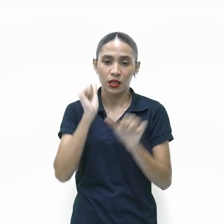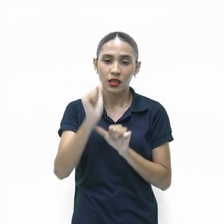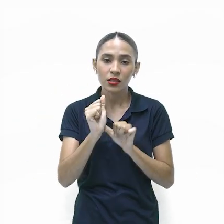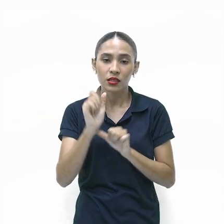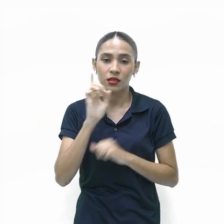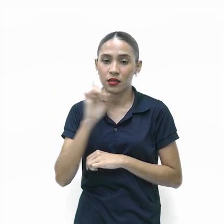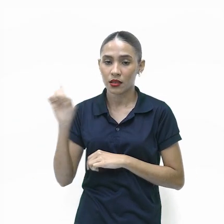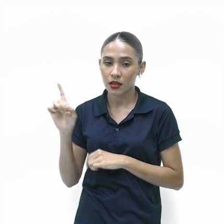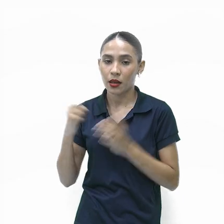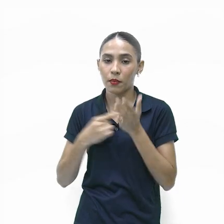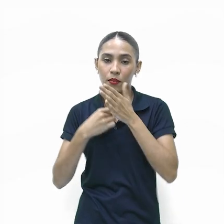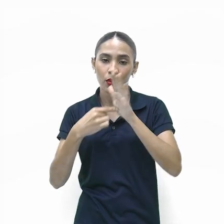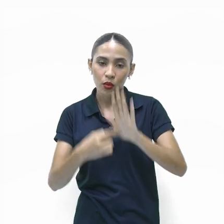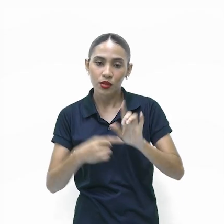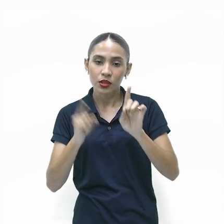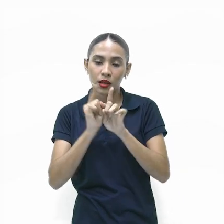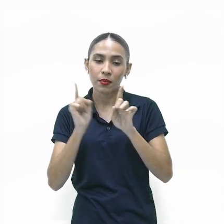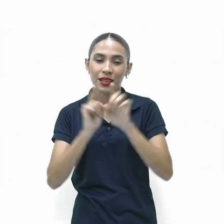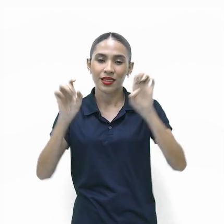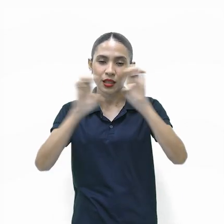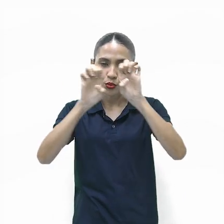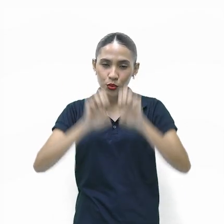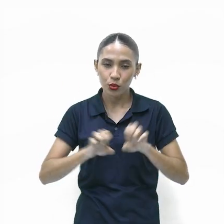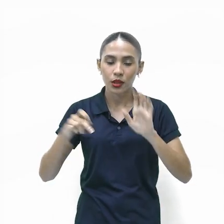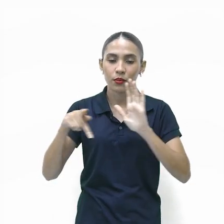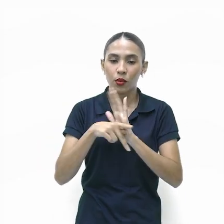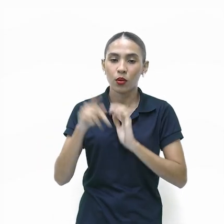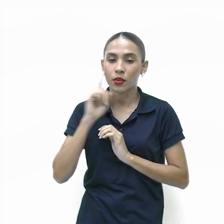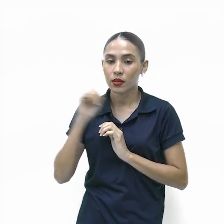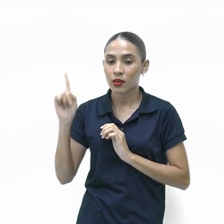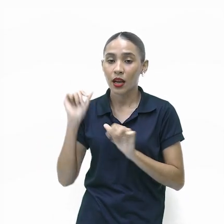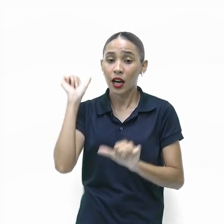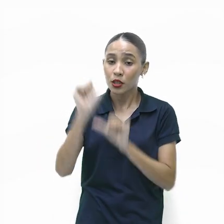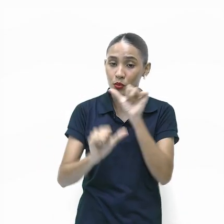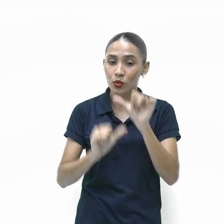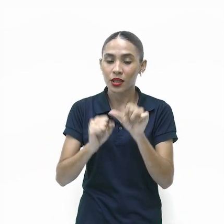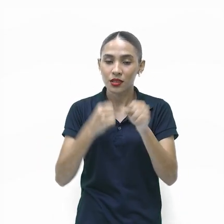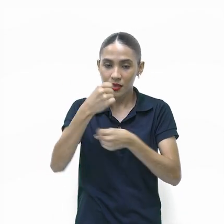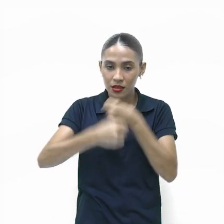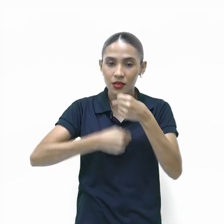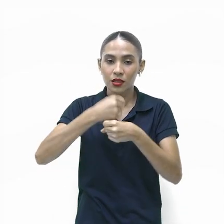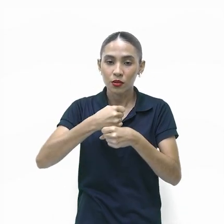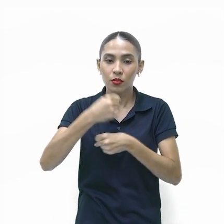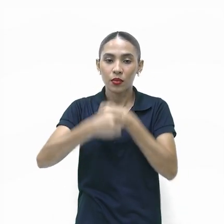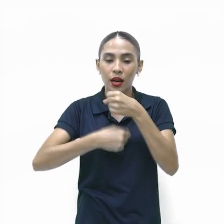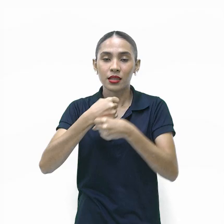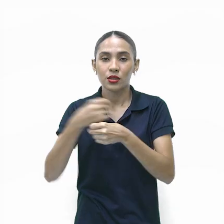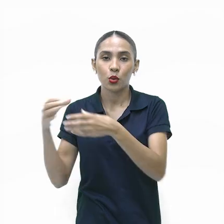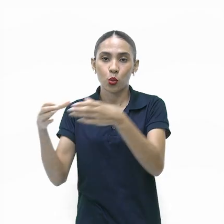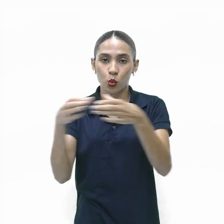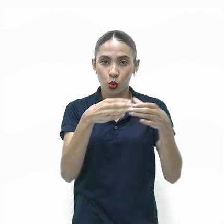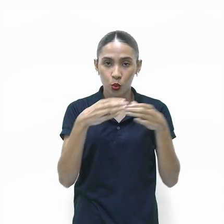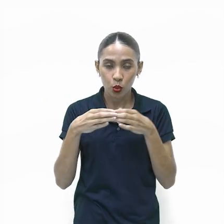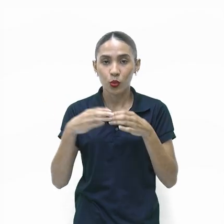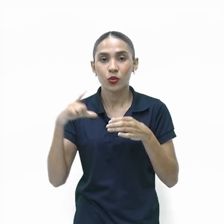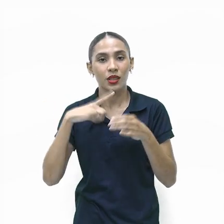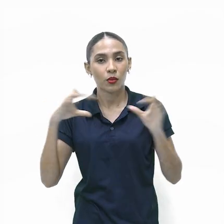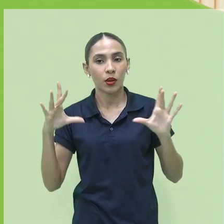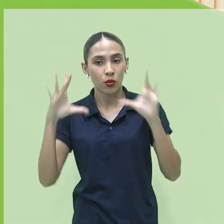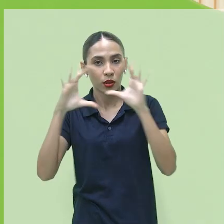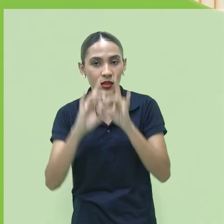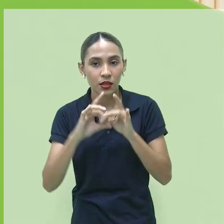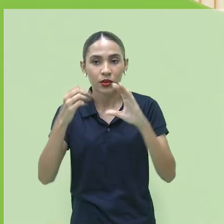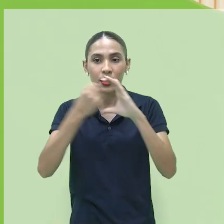transições podem ser representadas na sua estrutura, né, que mostram as mudanças graduais entre os corpos, ou seja, há